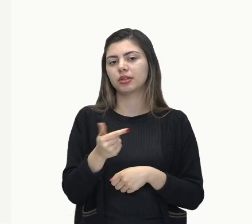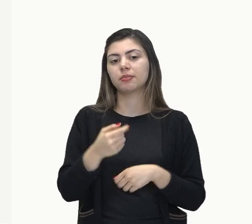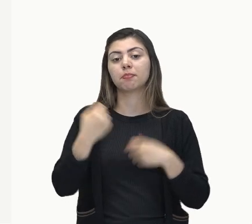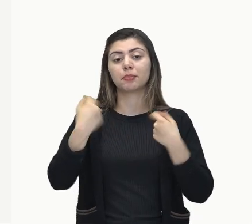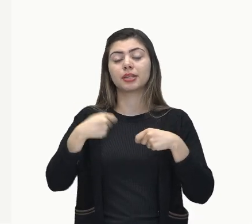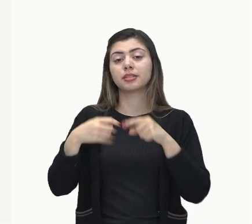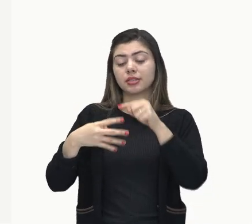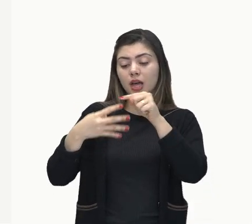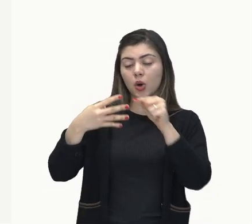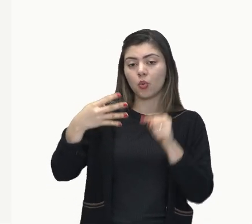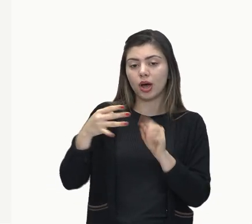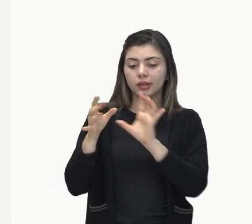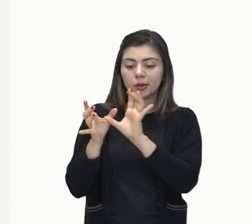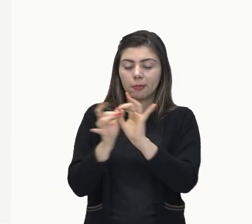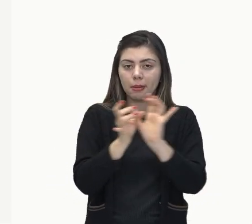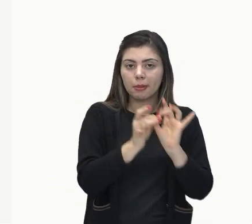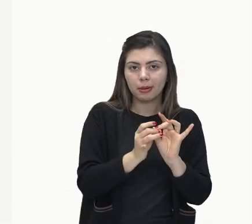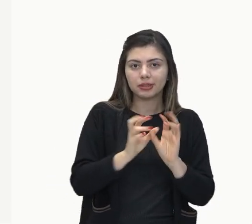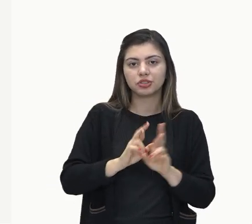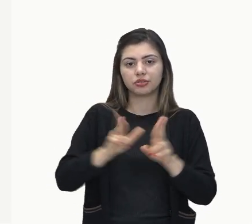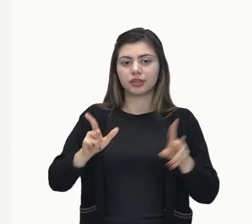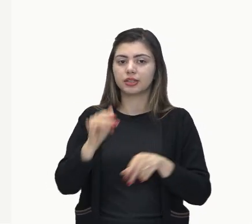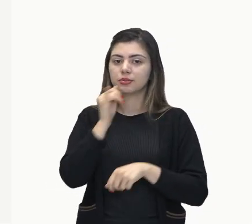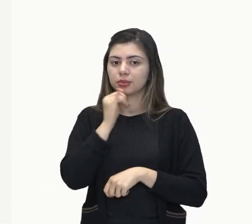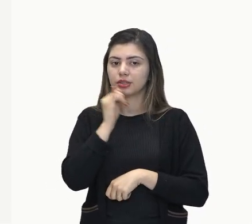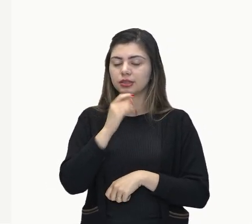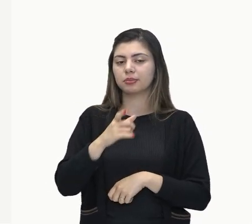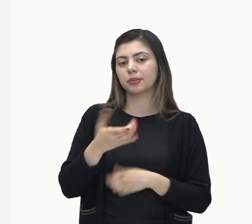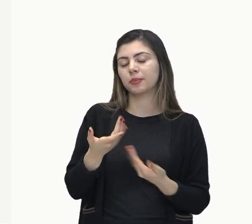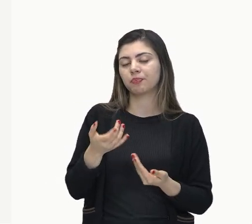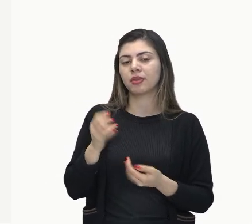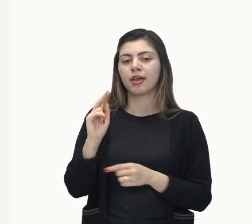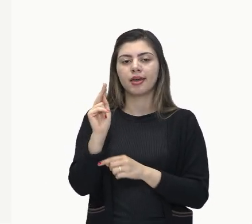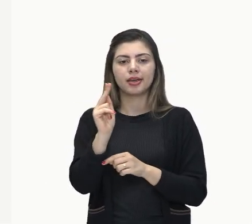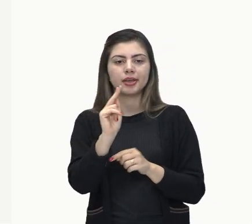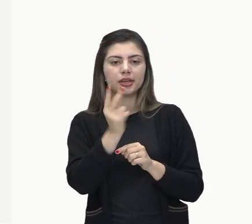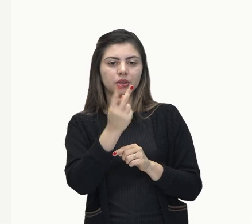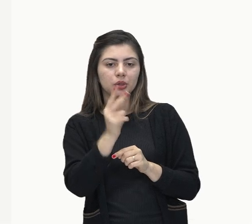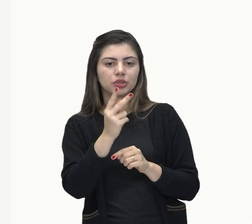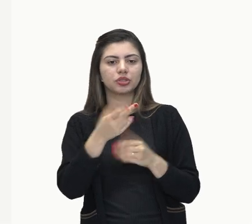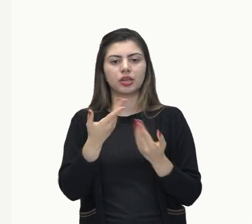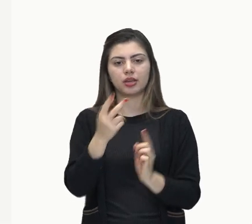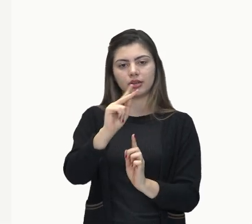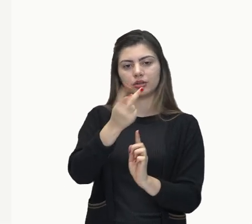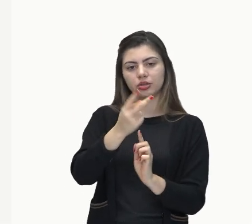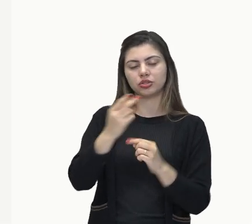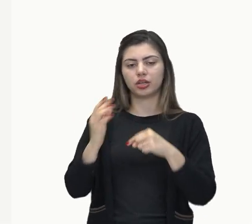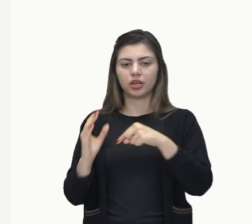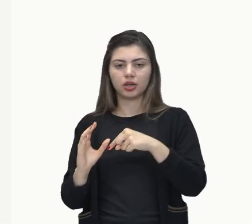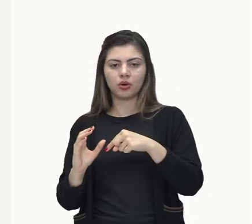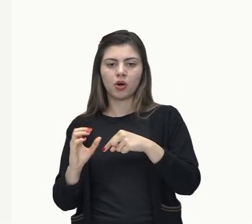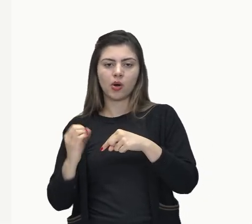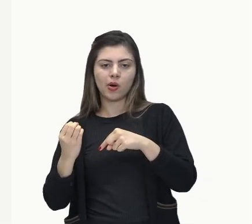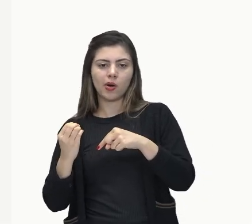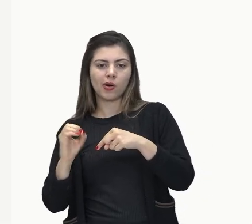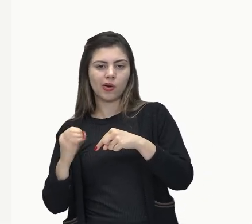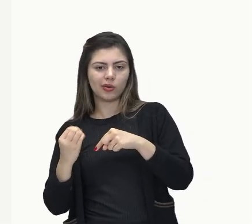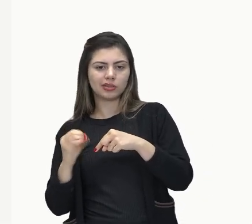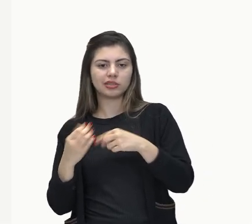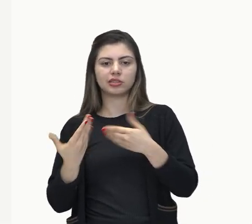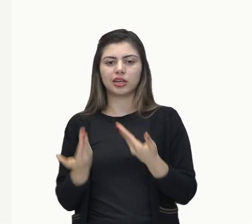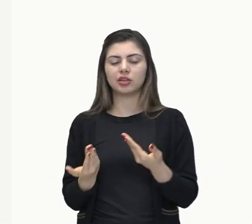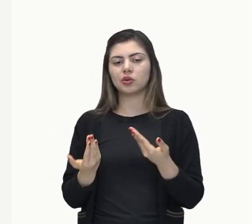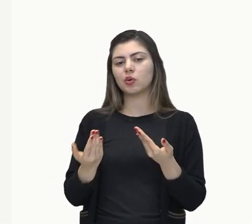ligantes diferentes. Por exemplo, aqui seu hidrogênio, aqui seu oxigênio, aqui seu radical